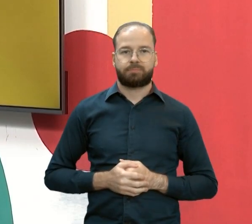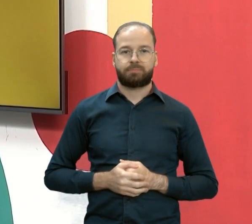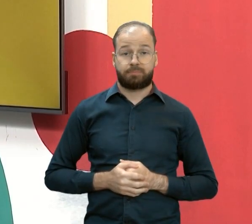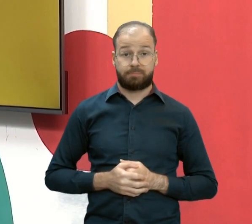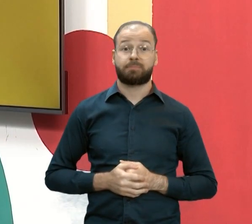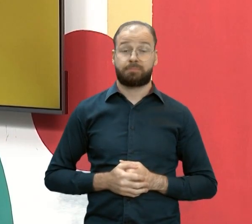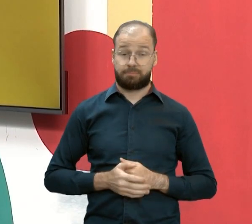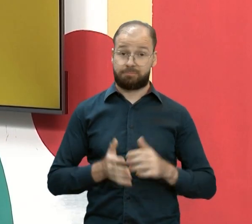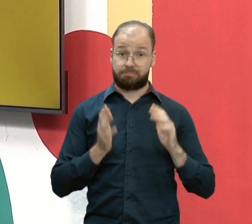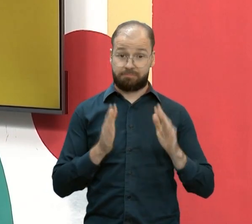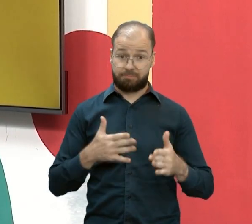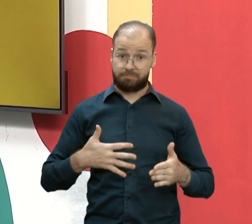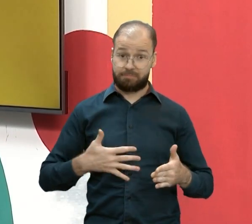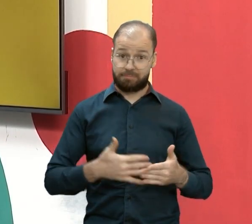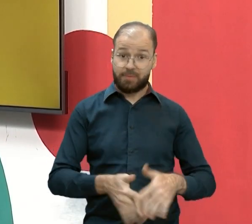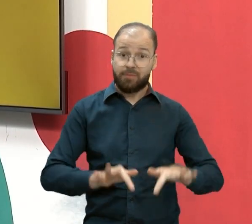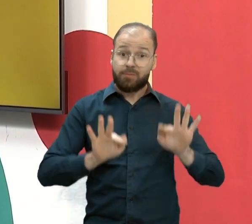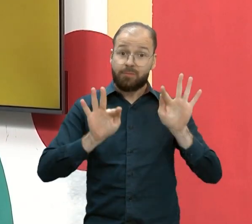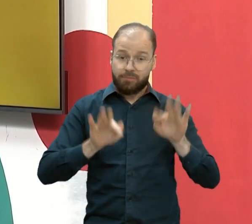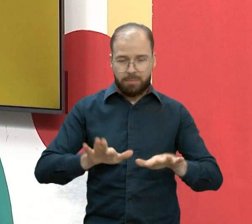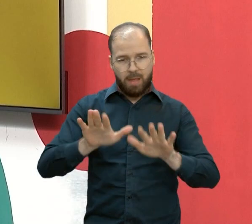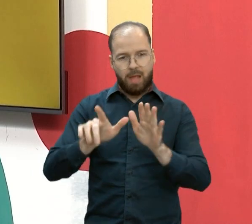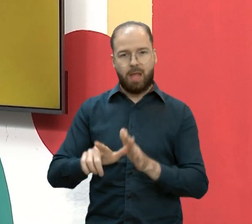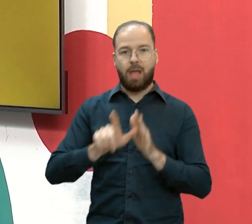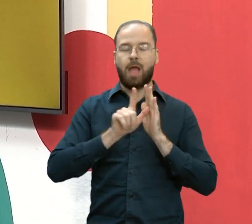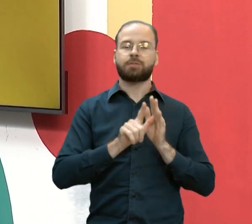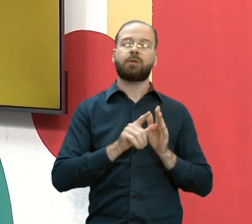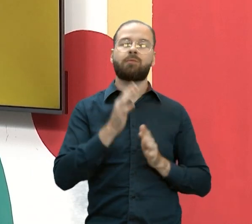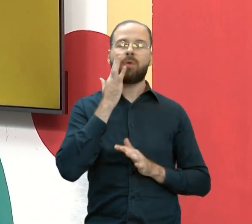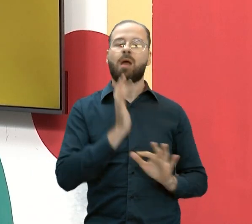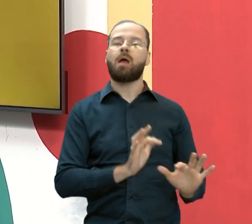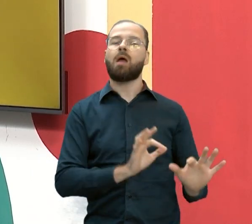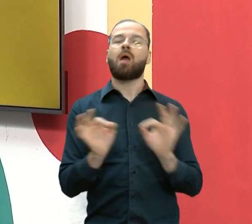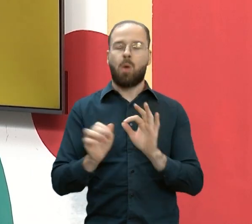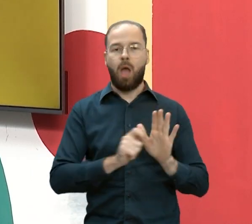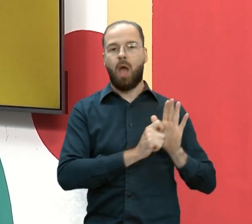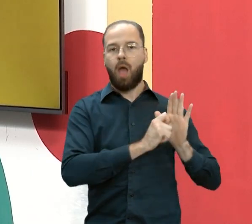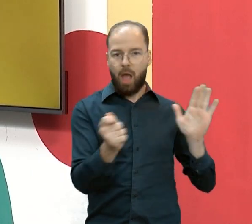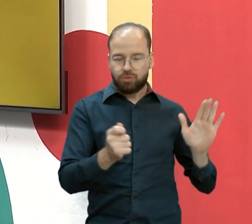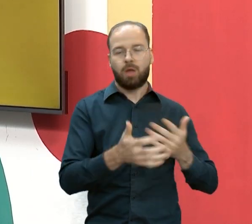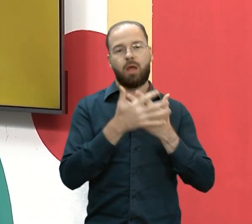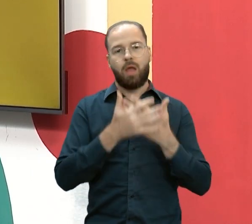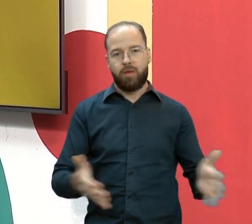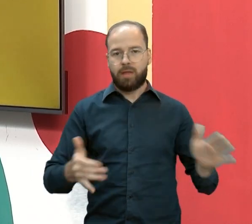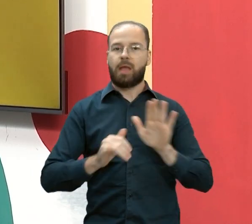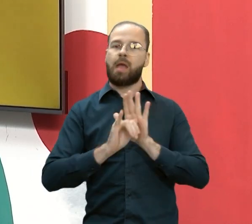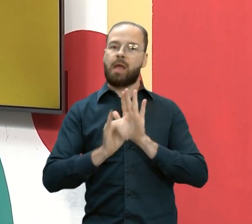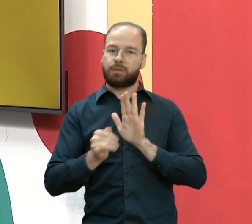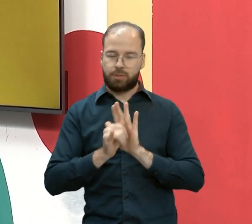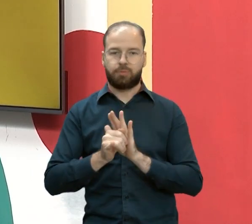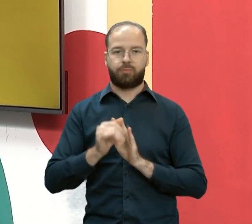Já caminhando para o encerramento do programa, vamos conferir a agenda de eventos, ações e editais da UFG.